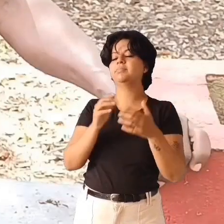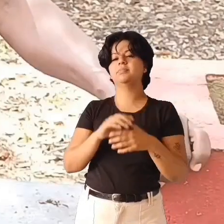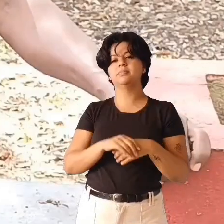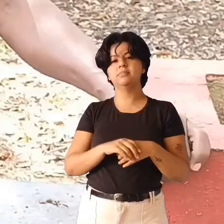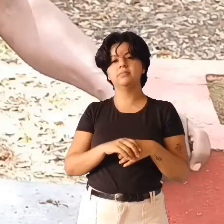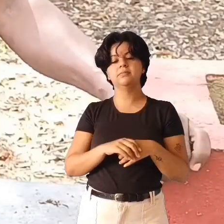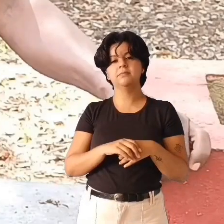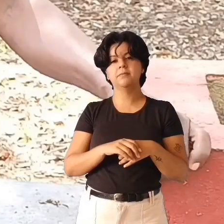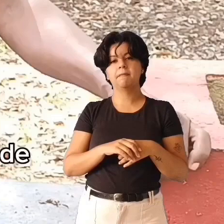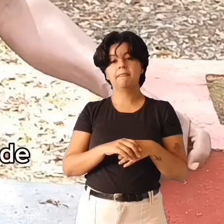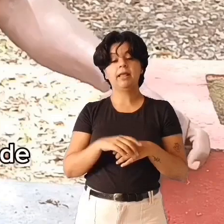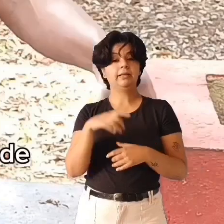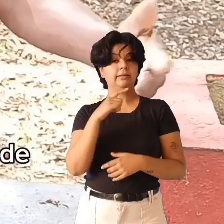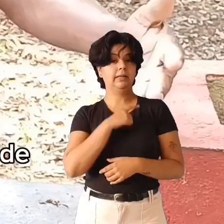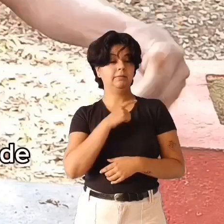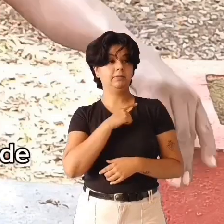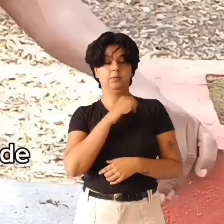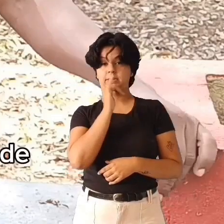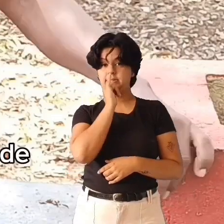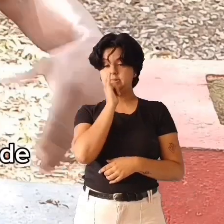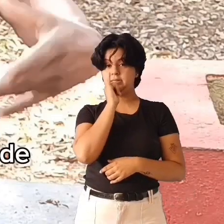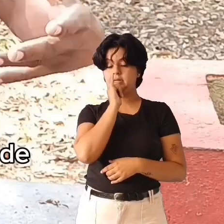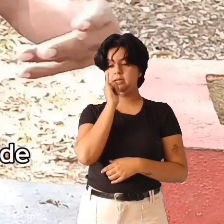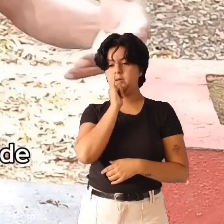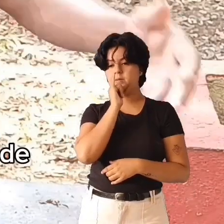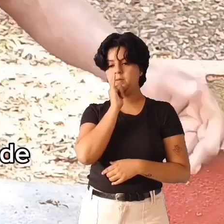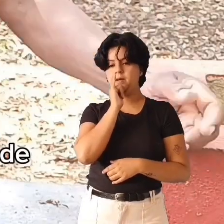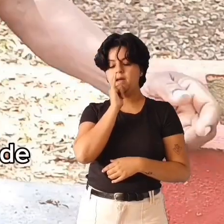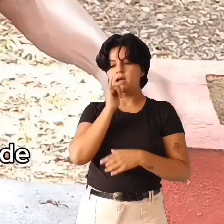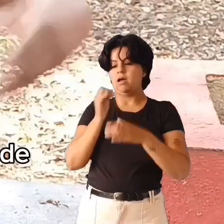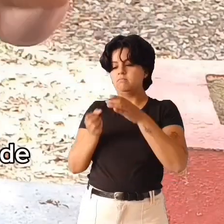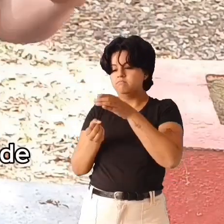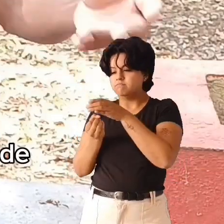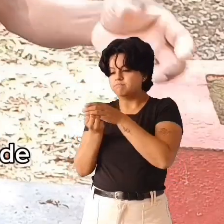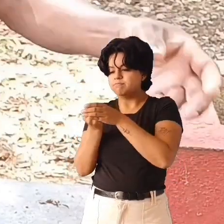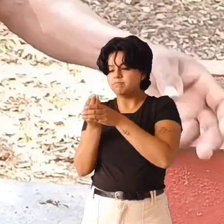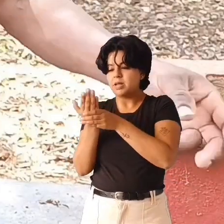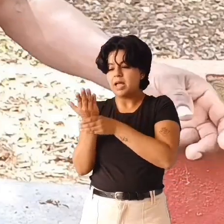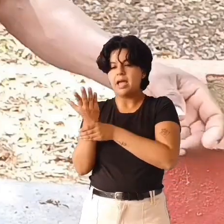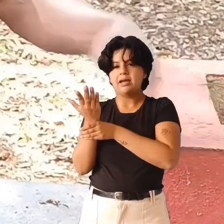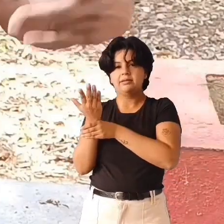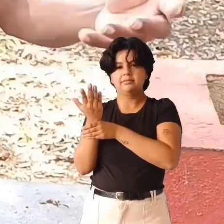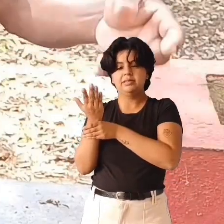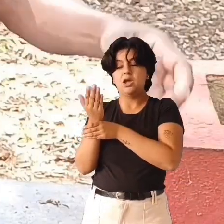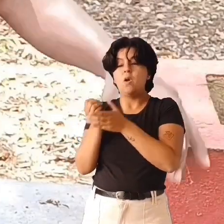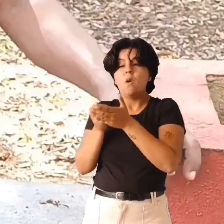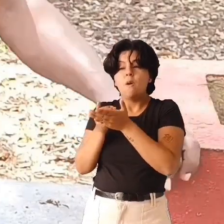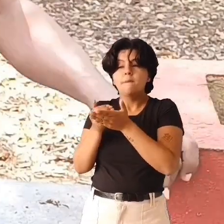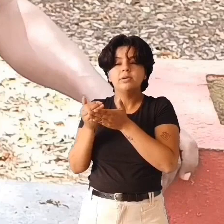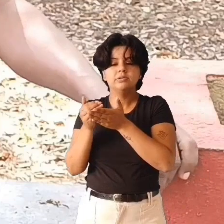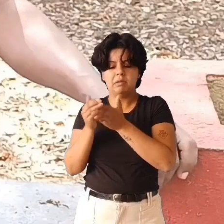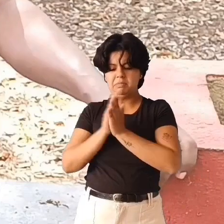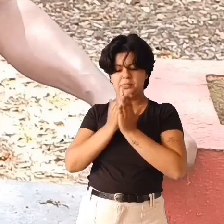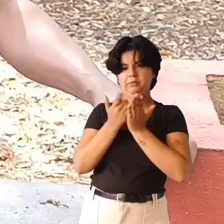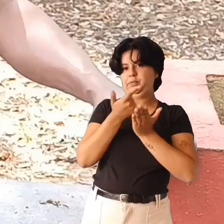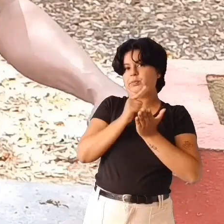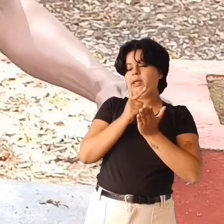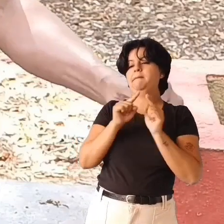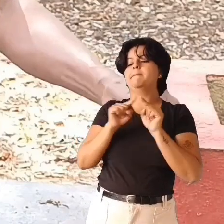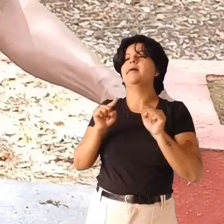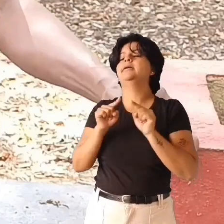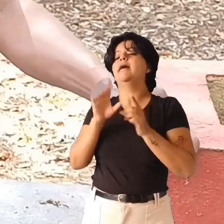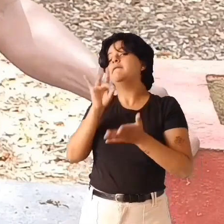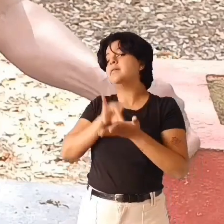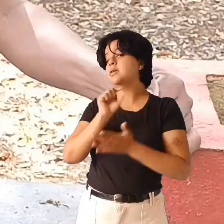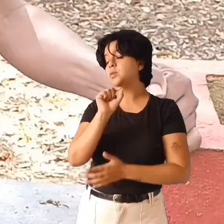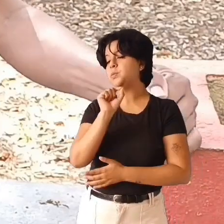né? E nós temos um caso que a perca da sede, não é citado em livro, mas provavelmente a perca